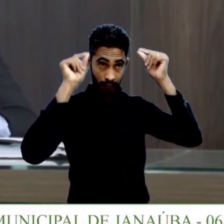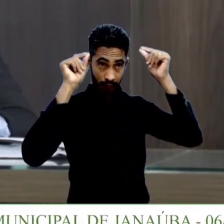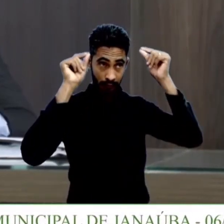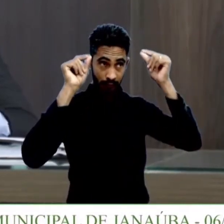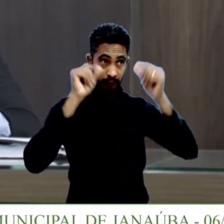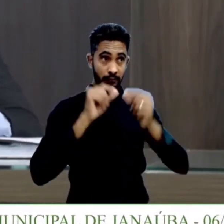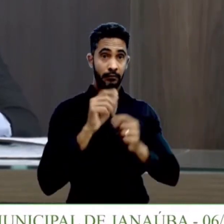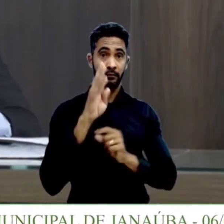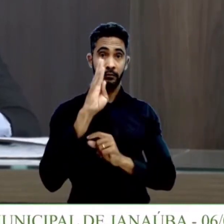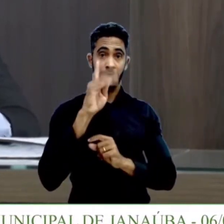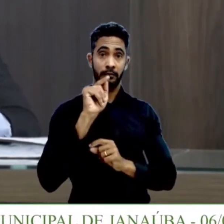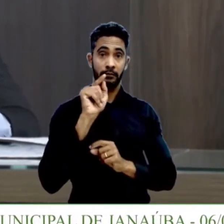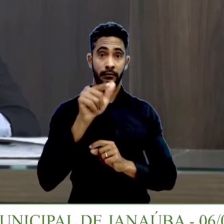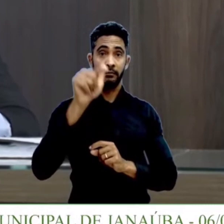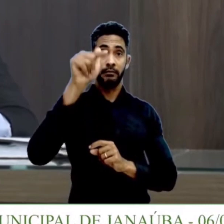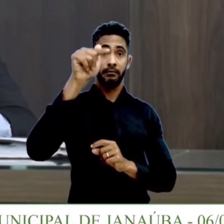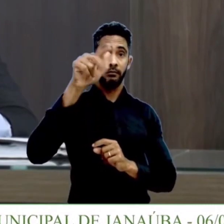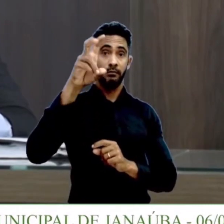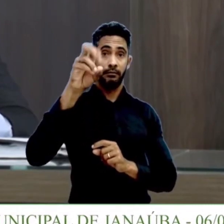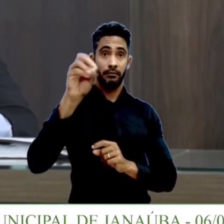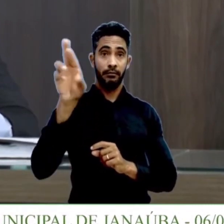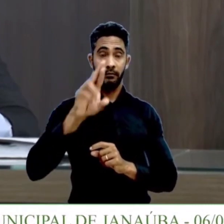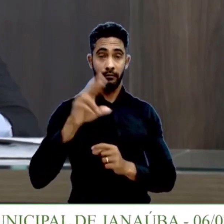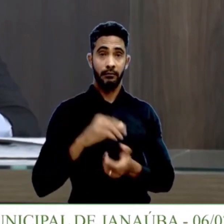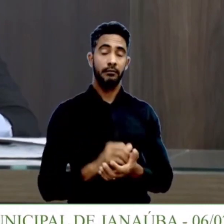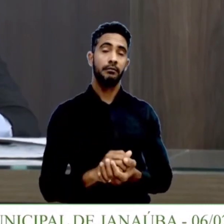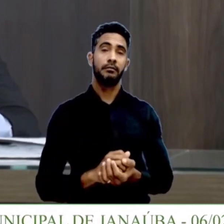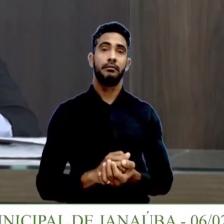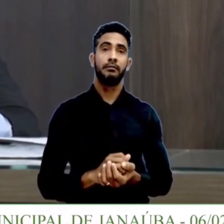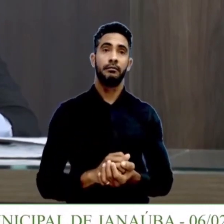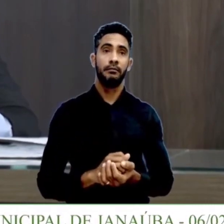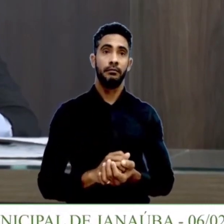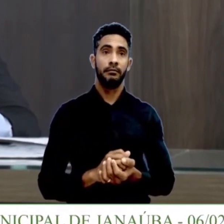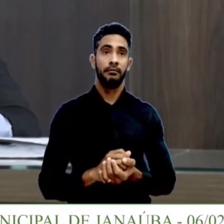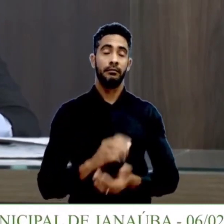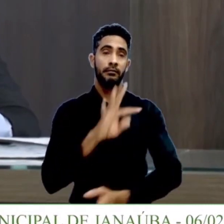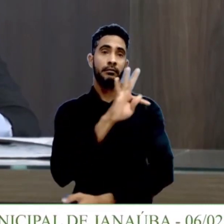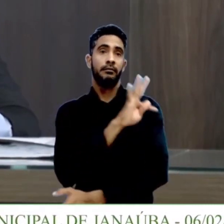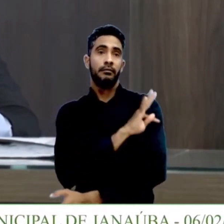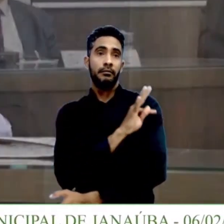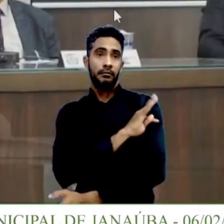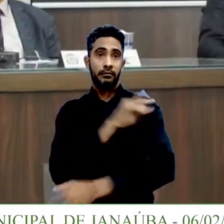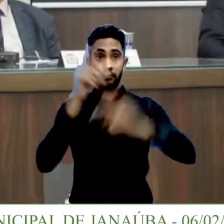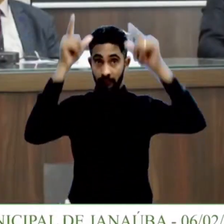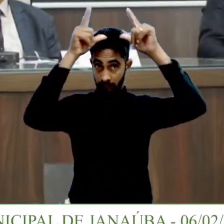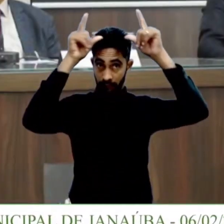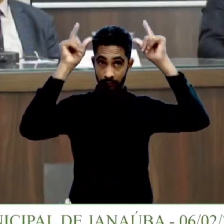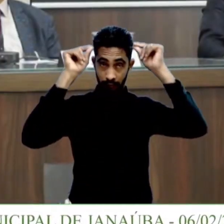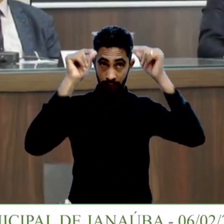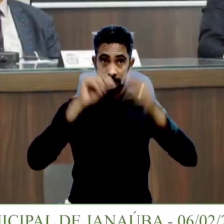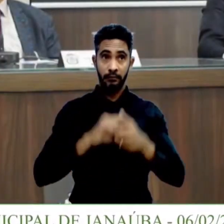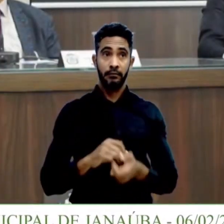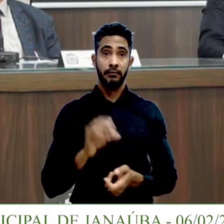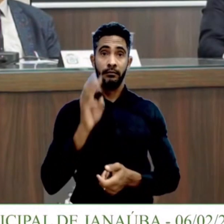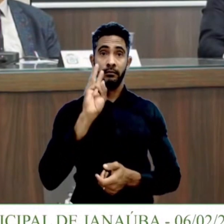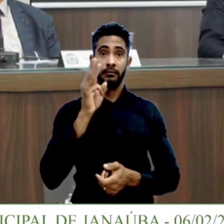enfermeiros, R$ 4.750, técnicos em enfermagem,